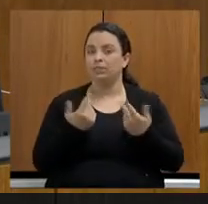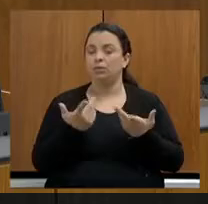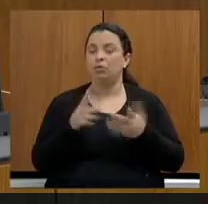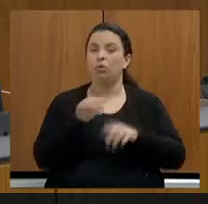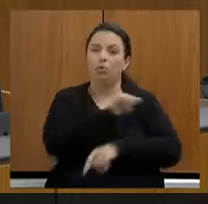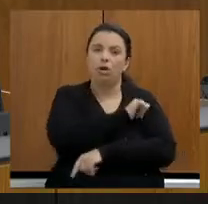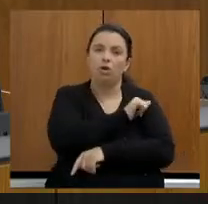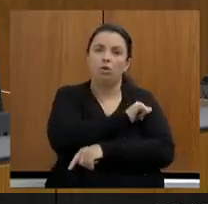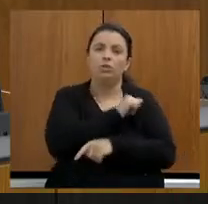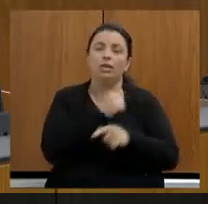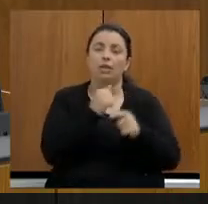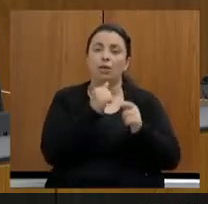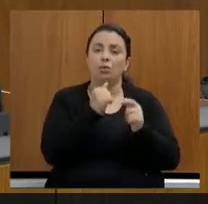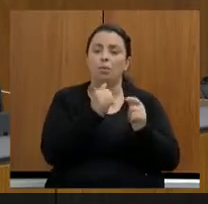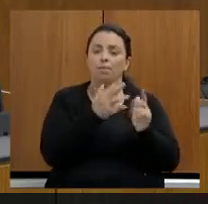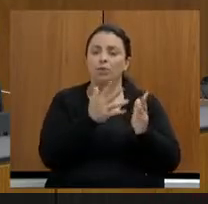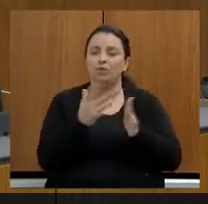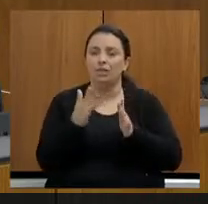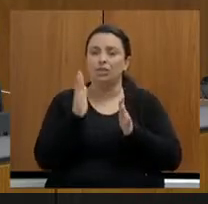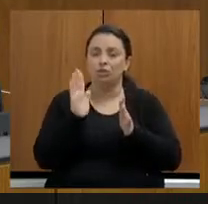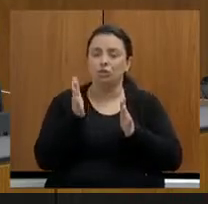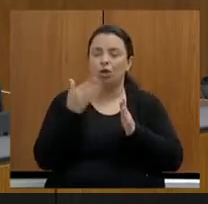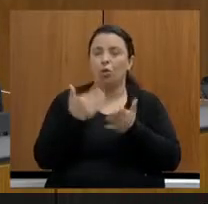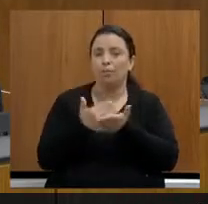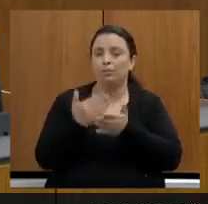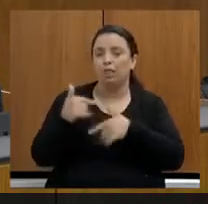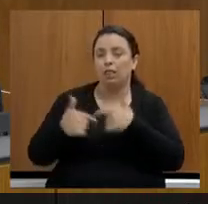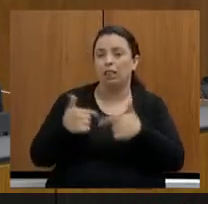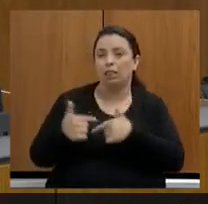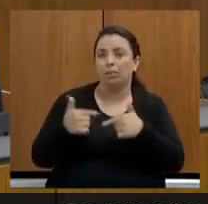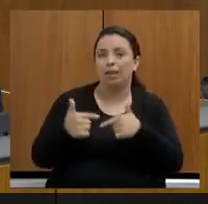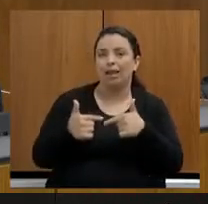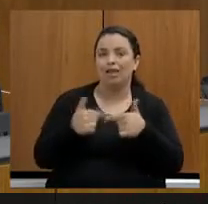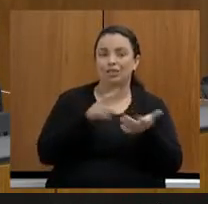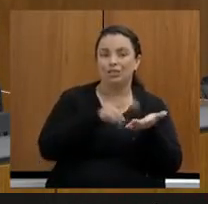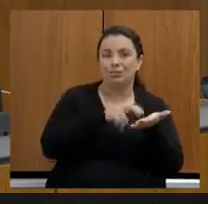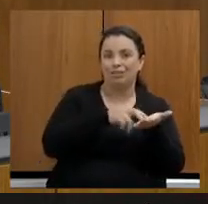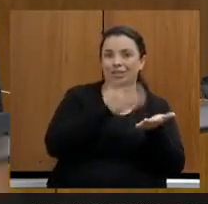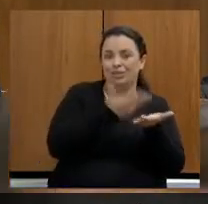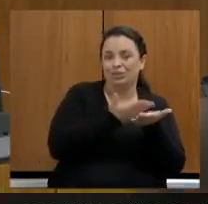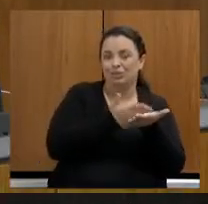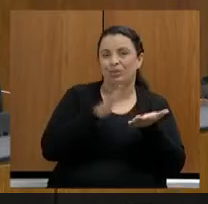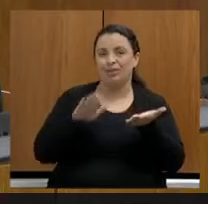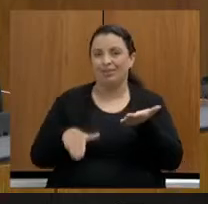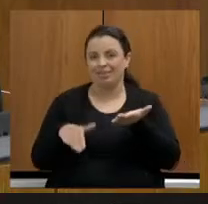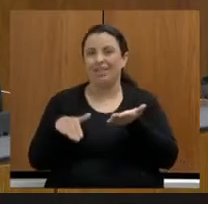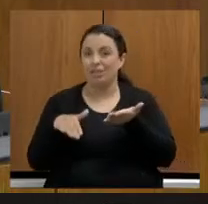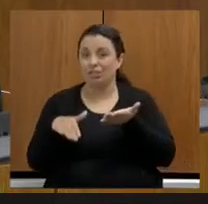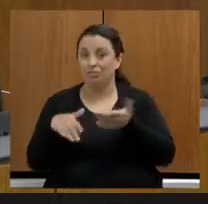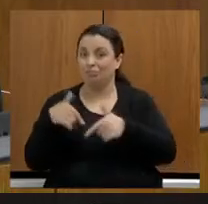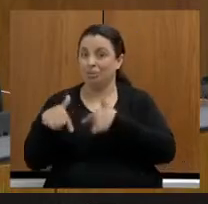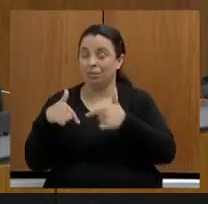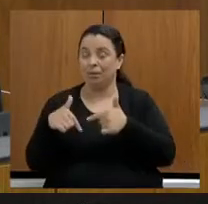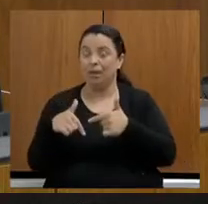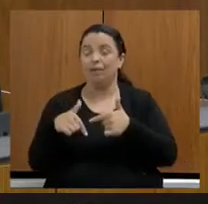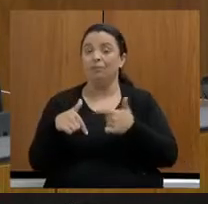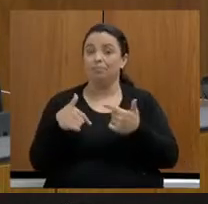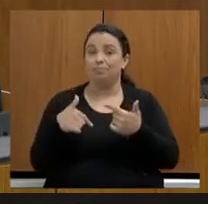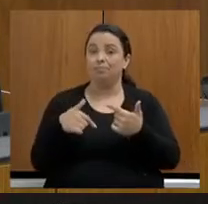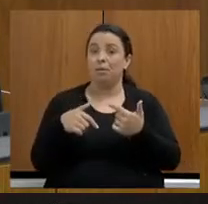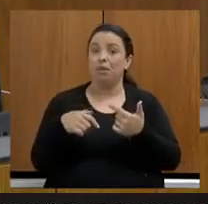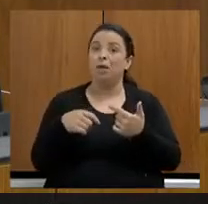processo de trabalho né no contraturno a gente não pode deixá-lo sem a opção do